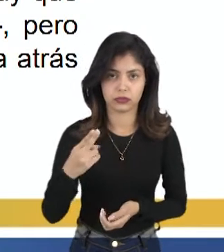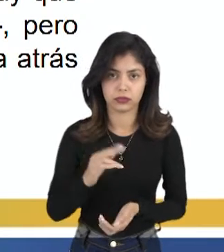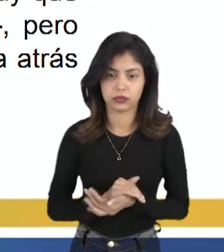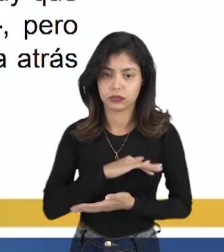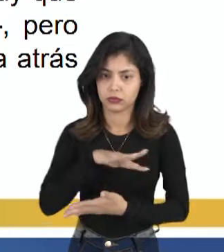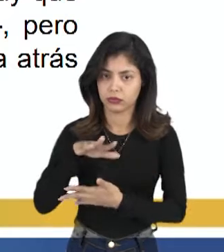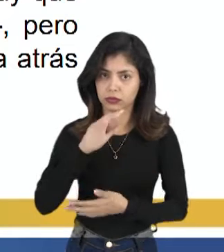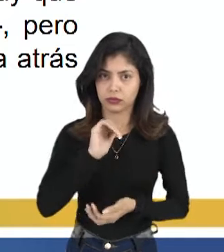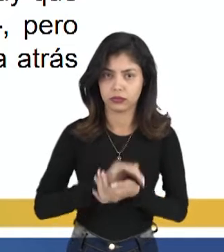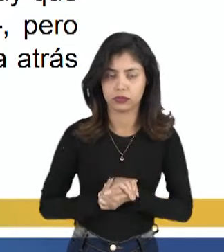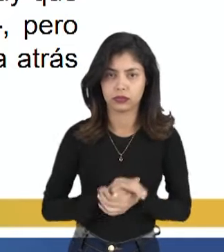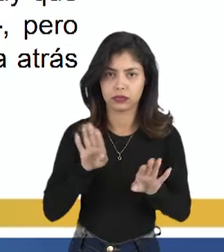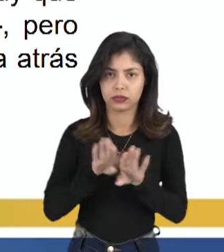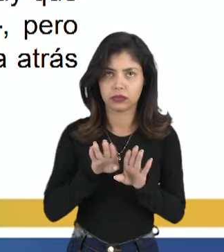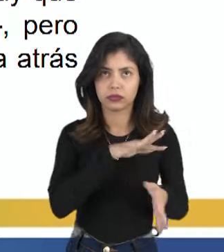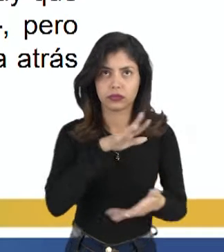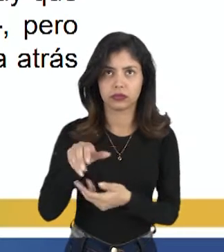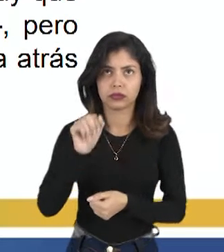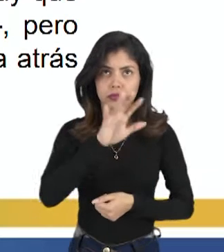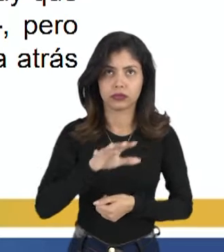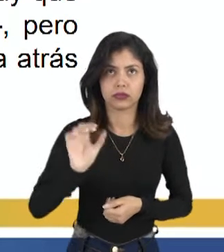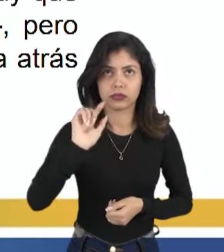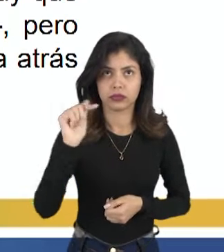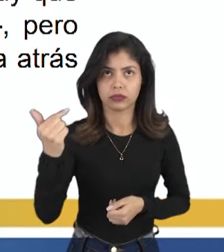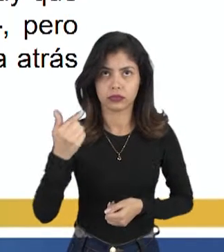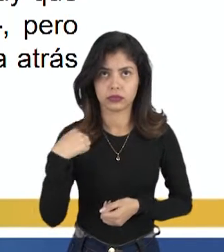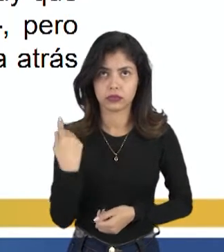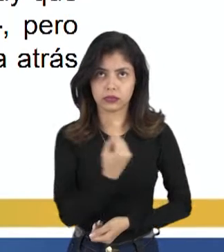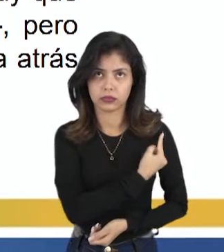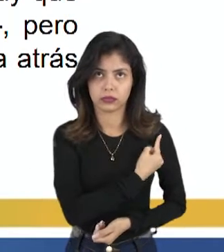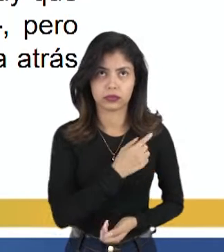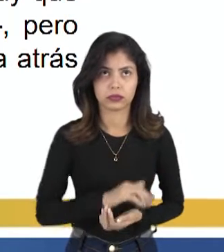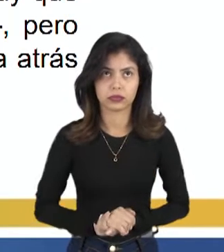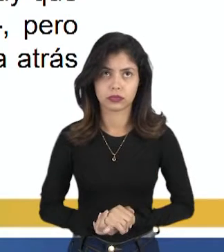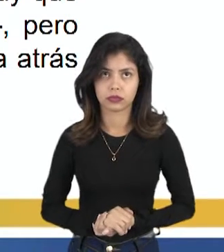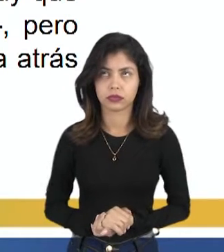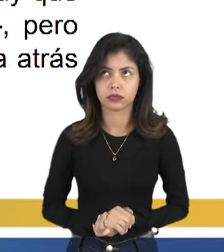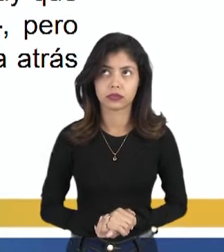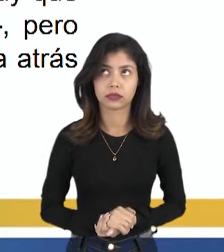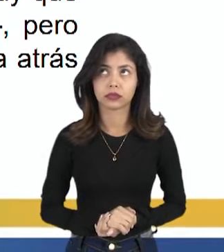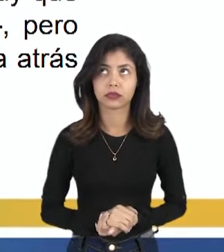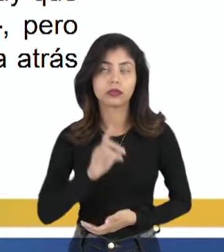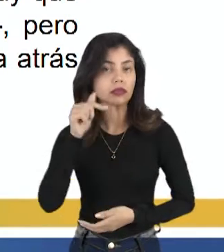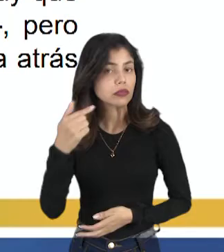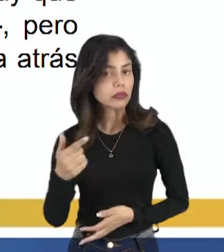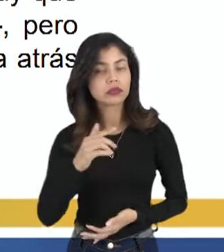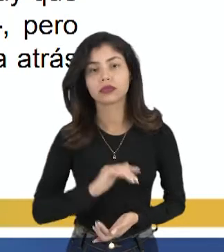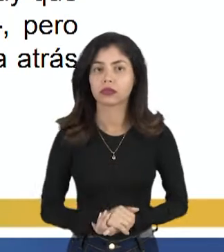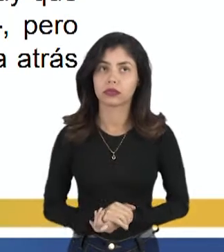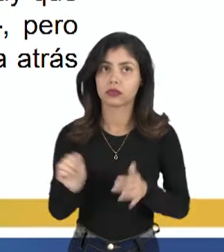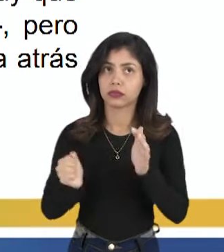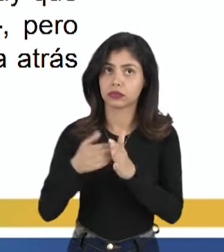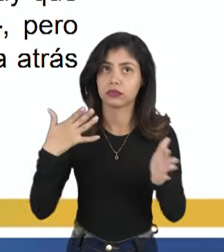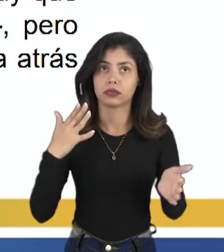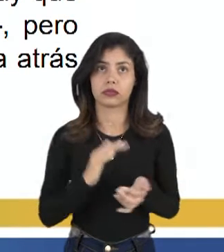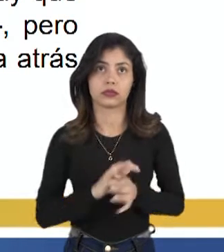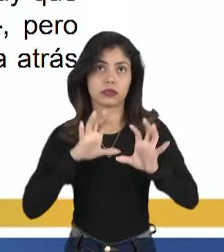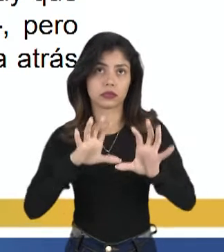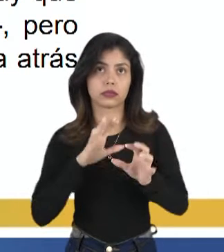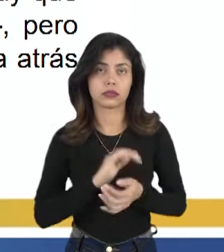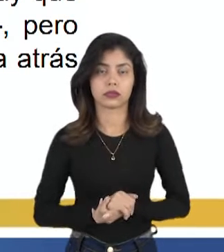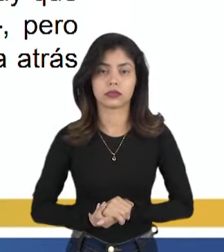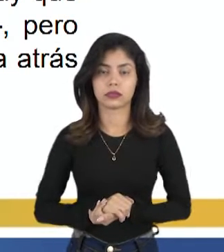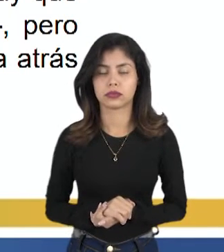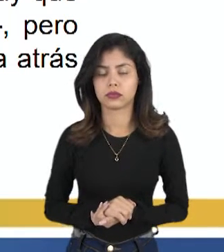Uma nação é um sentimento formidável de um nós, tá? Próximo. Muchos de ustedes